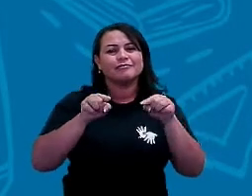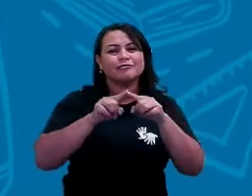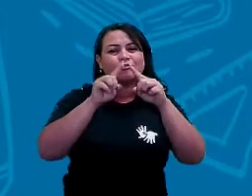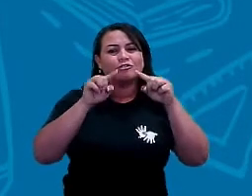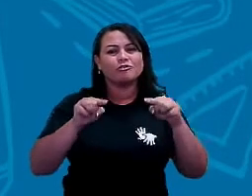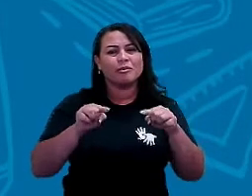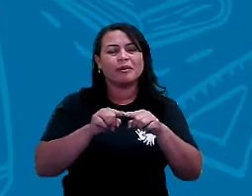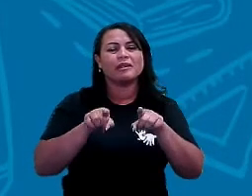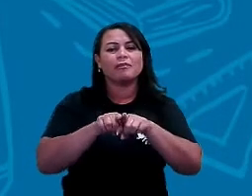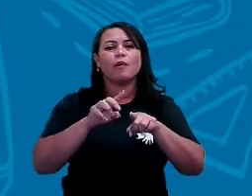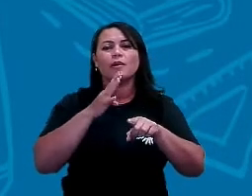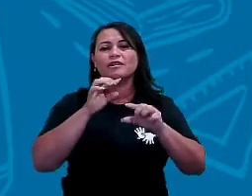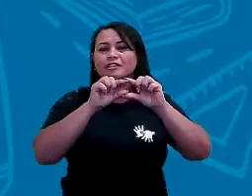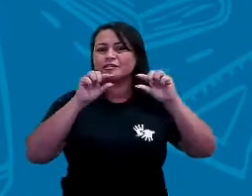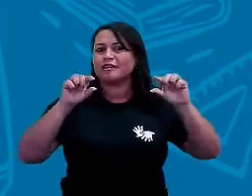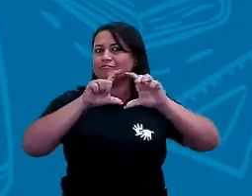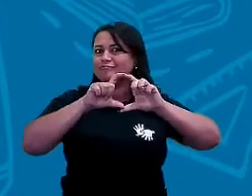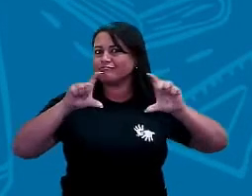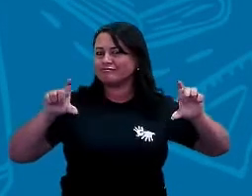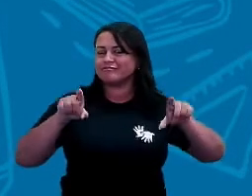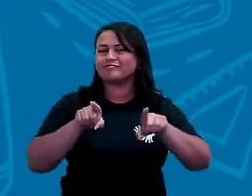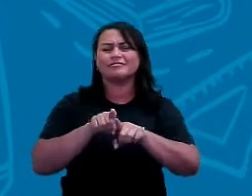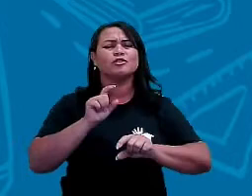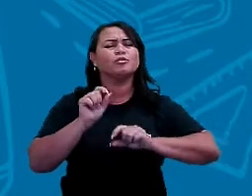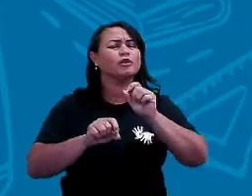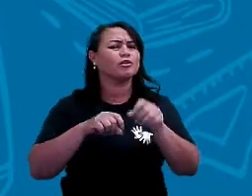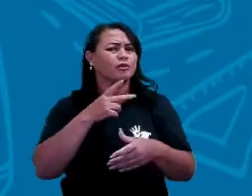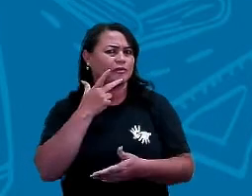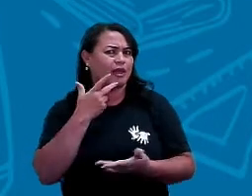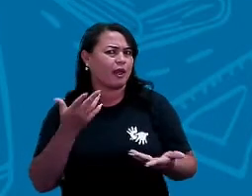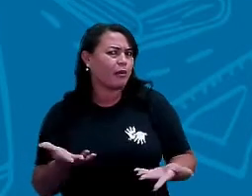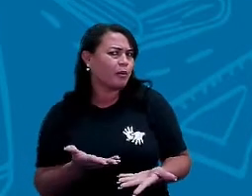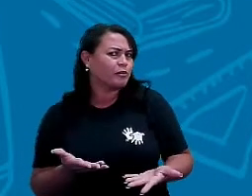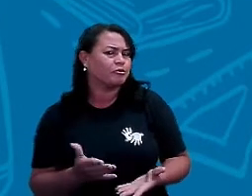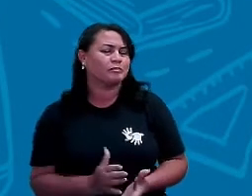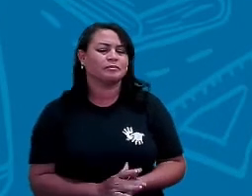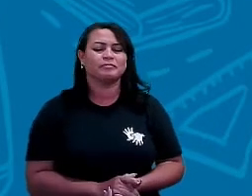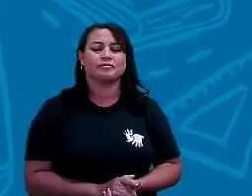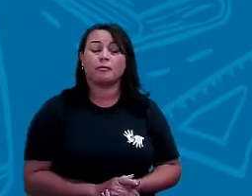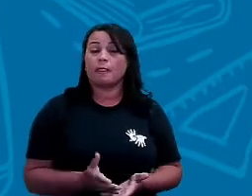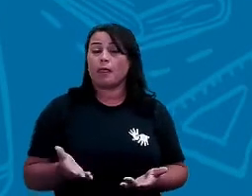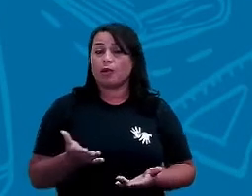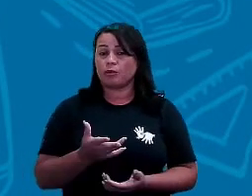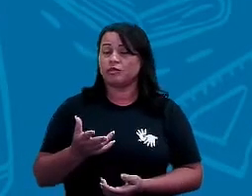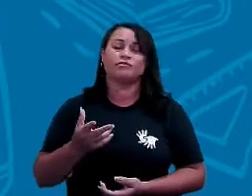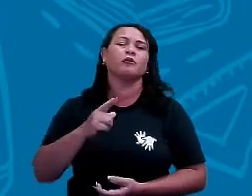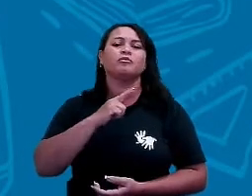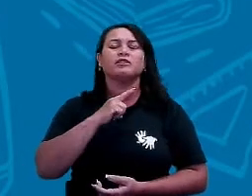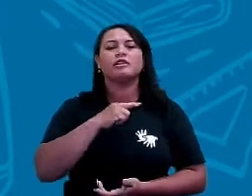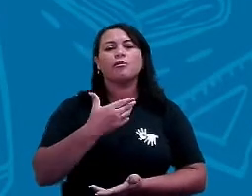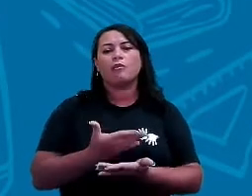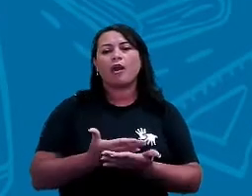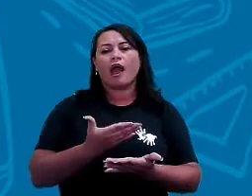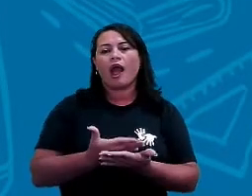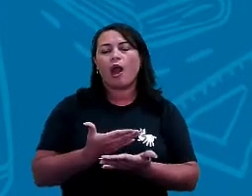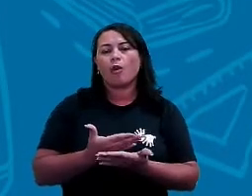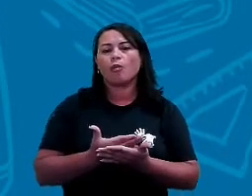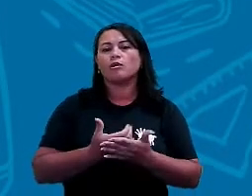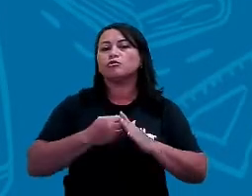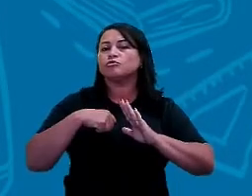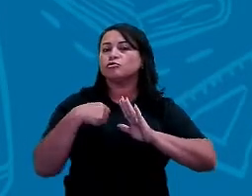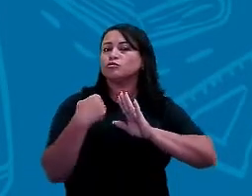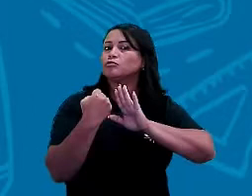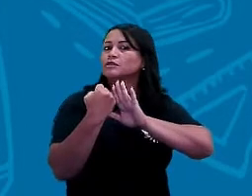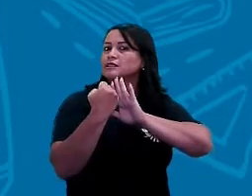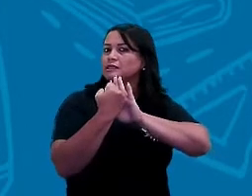tá certo? Então, o que é que nós vamos falar hoje efetivamente? Hoje nós vamos ter uma aula sobre os símbolos